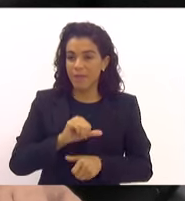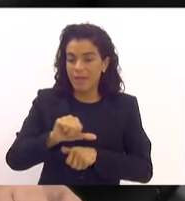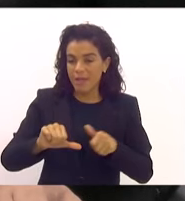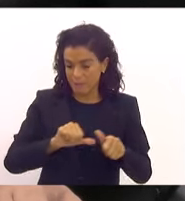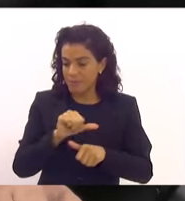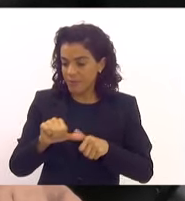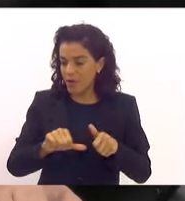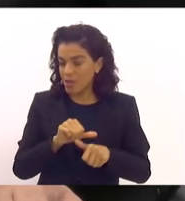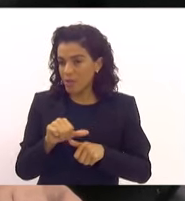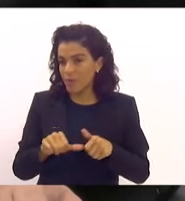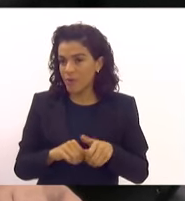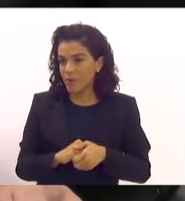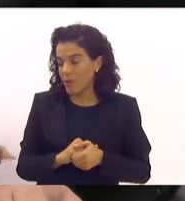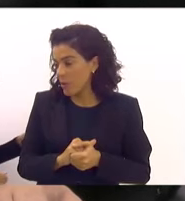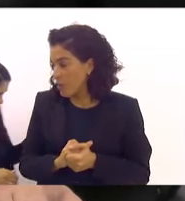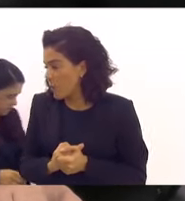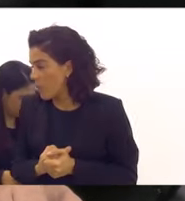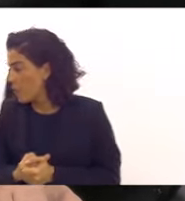retificações...